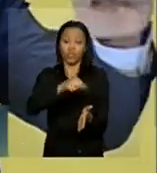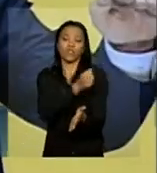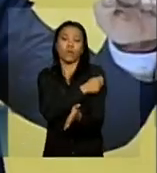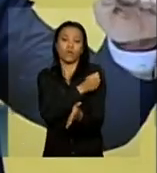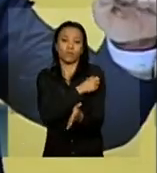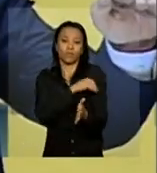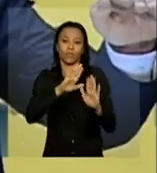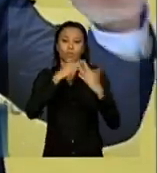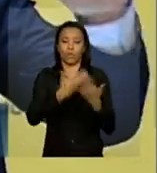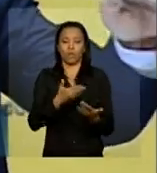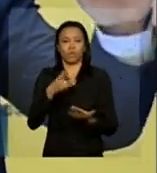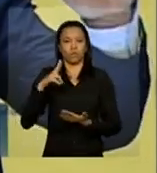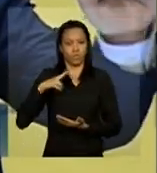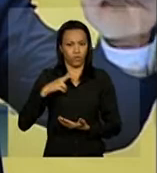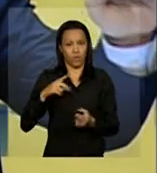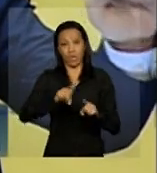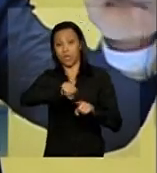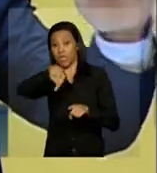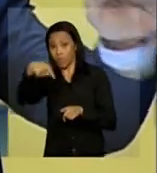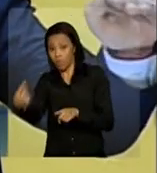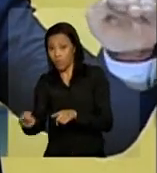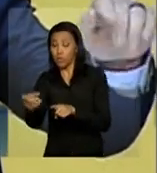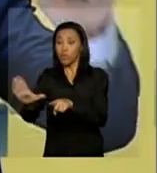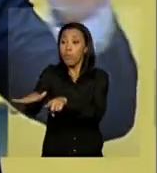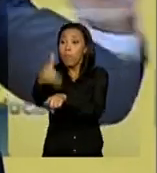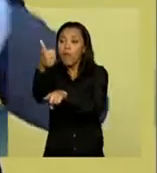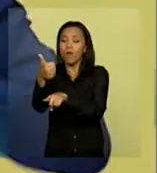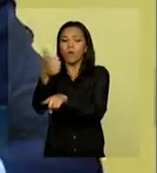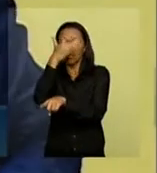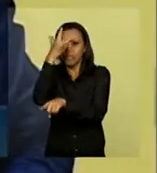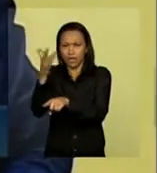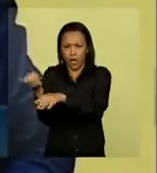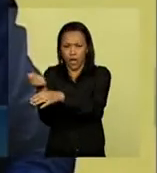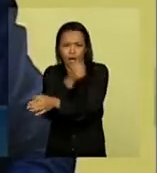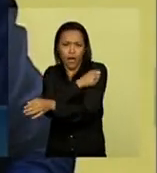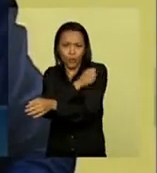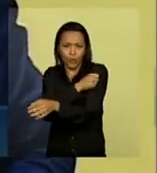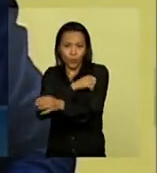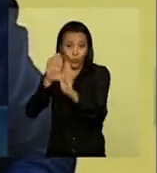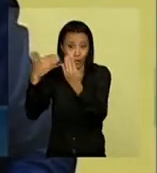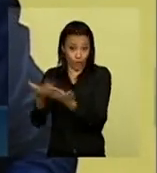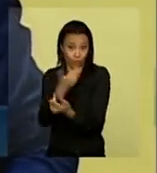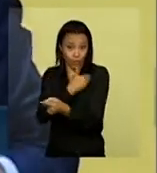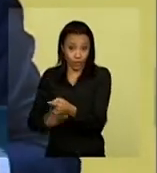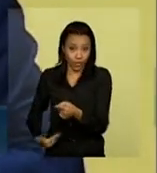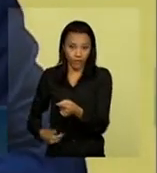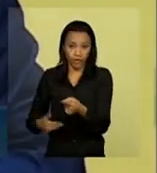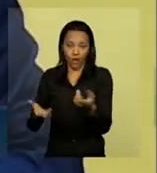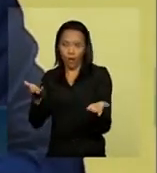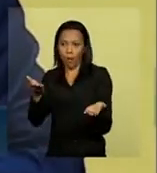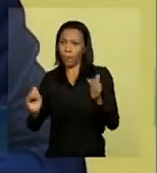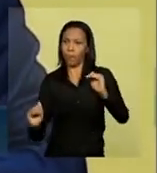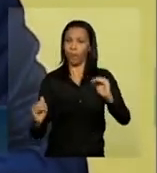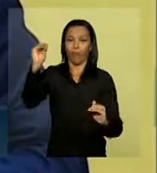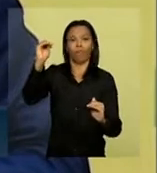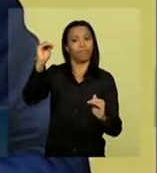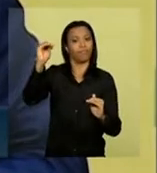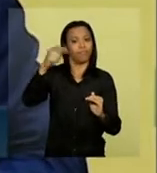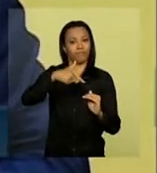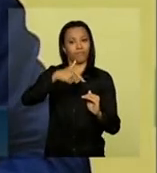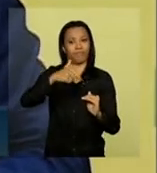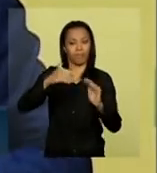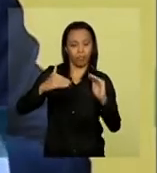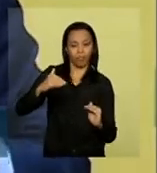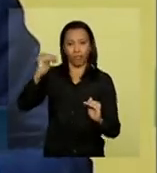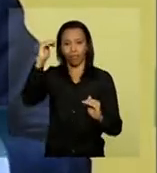recortes dos 150.000 melhores e escritos na escola pública a nota da escola pública superou na particular O que significa que é